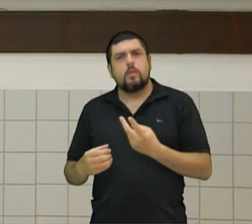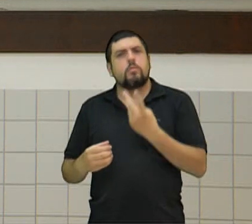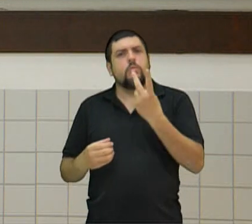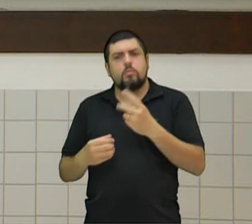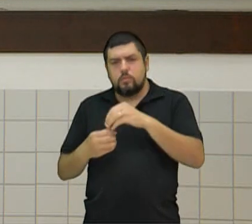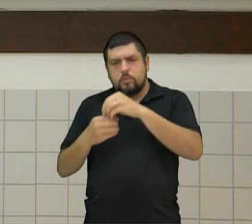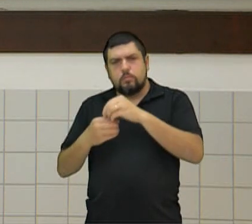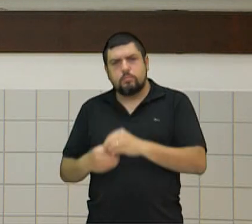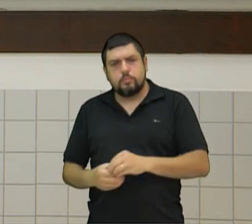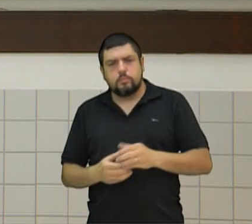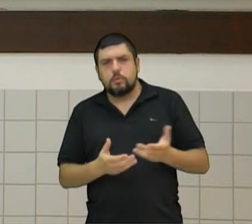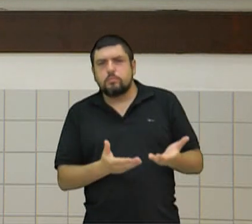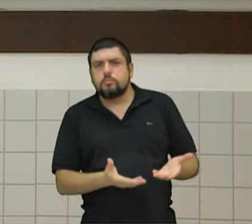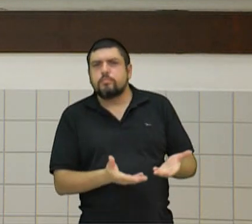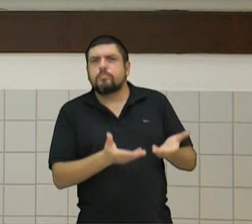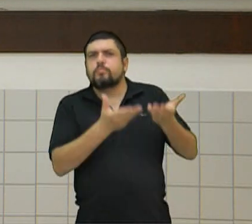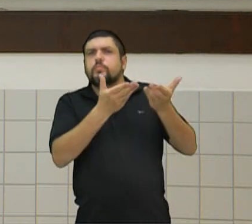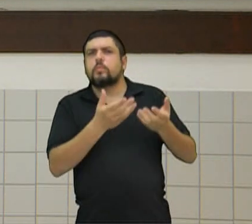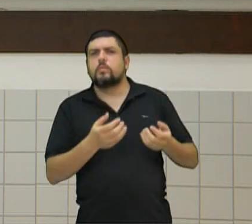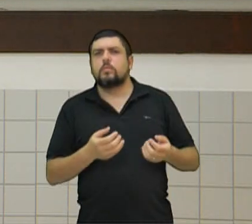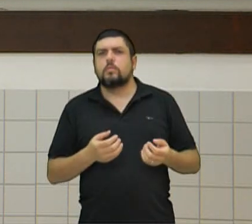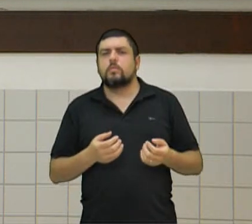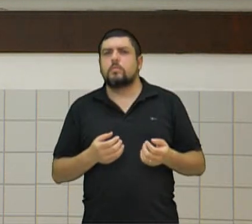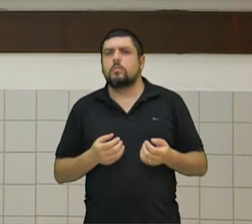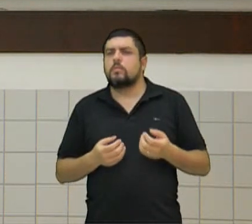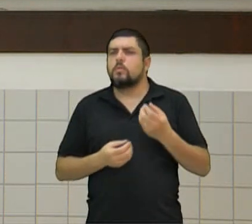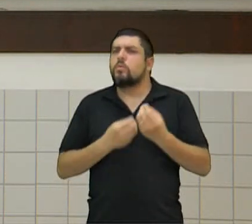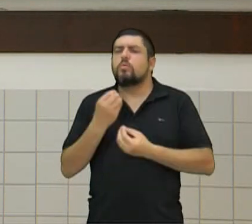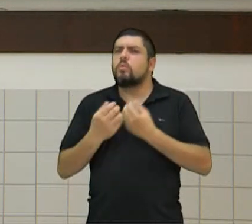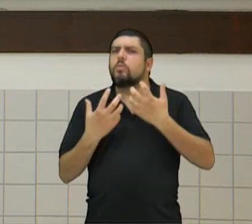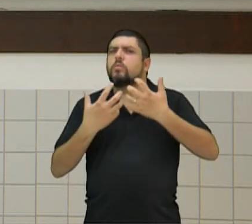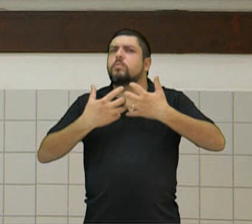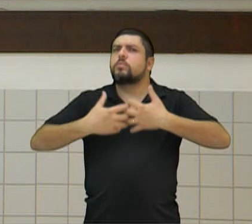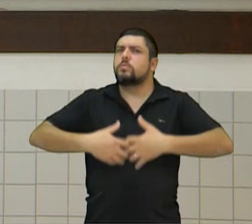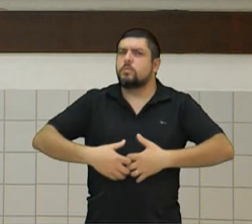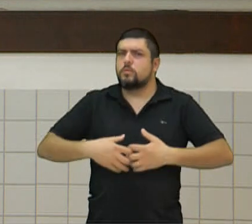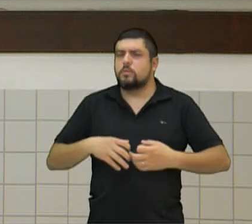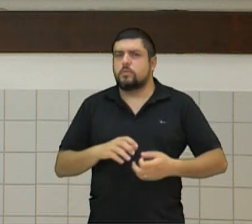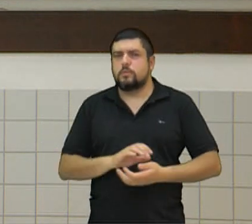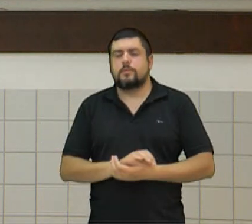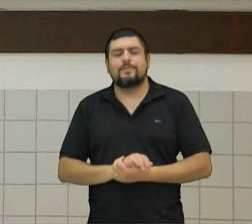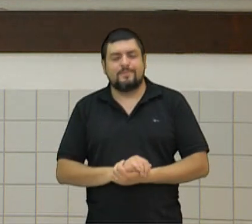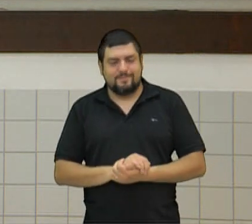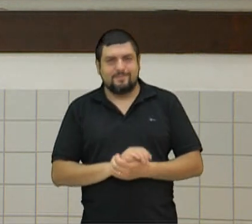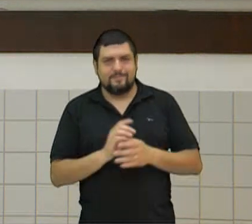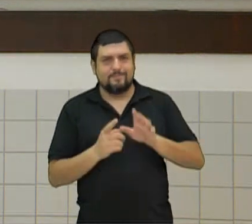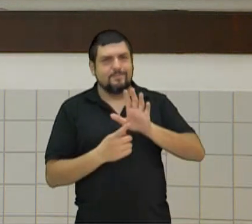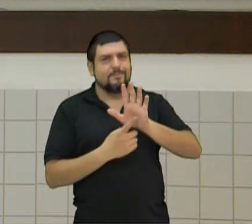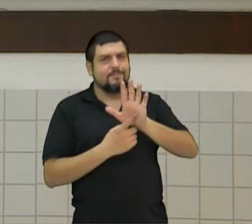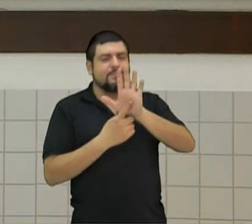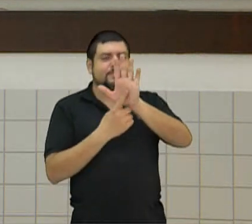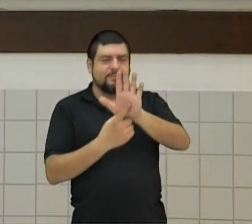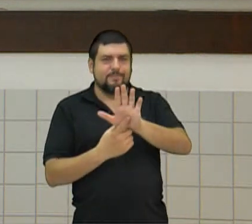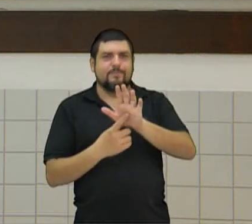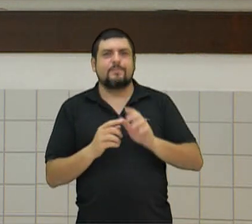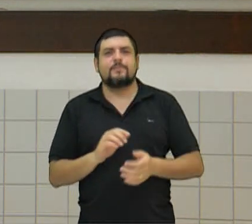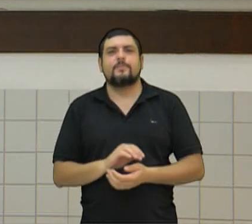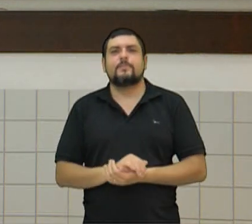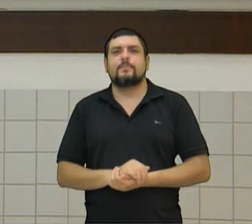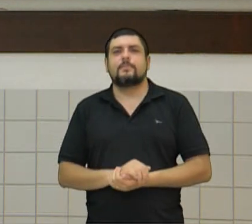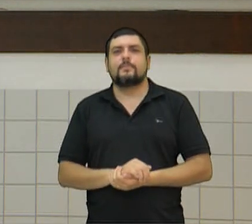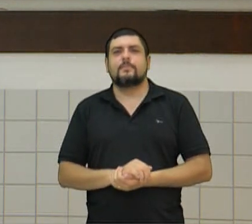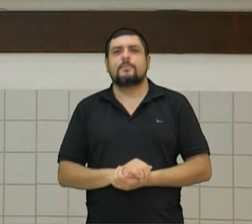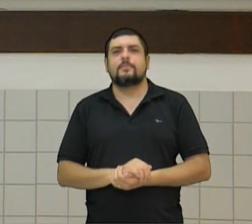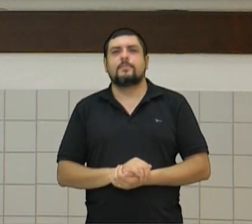isso? Vamos lá então? Vamos demonstrar isso? Como é que funciona? Gente, olha aqui, ó.